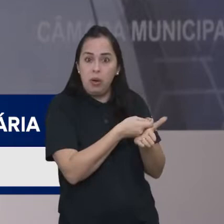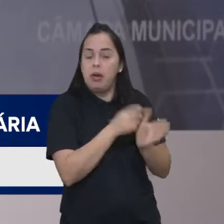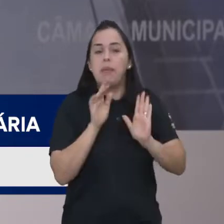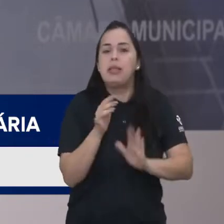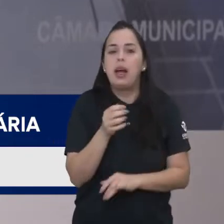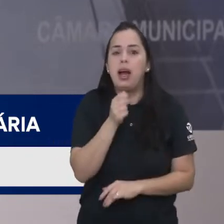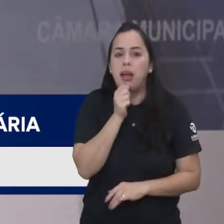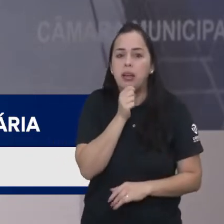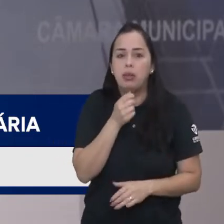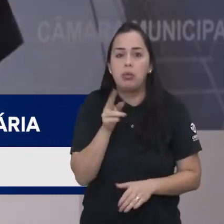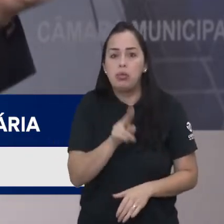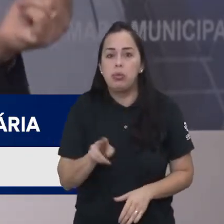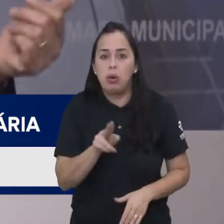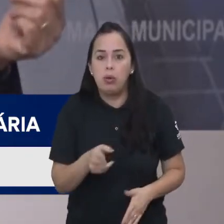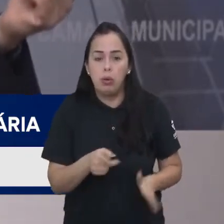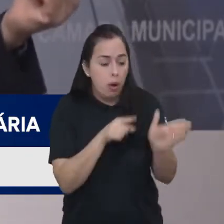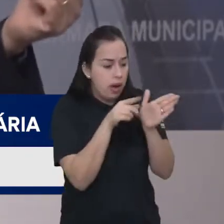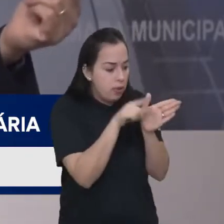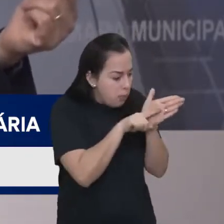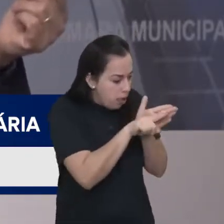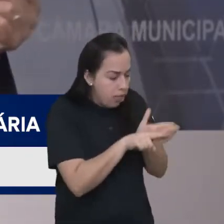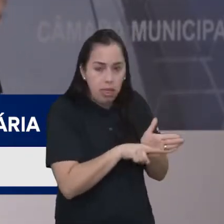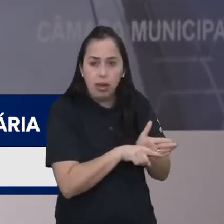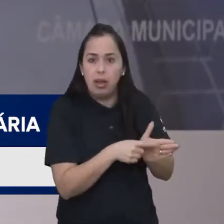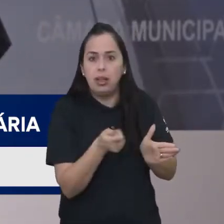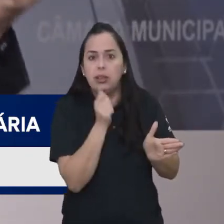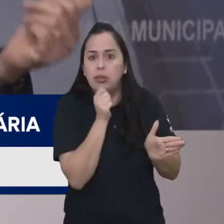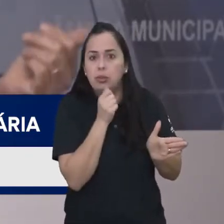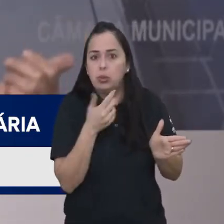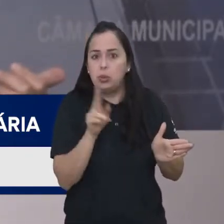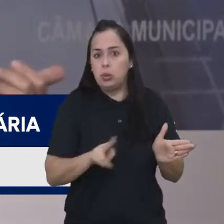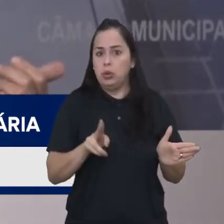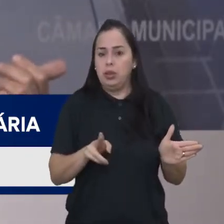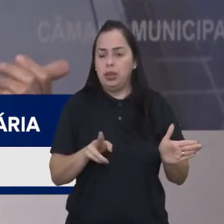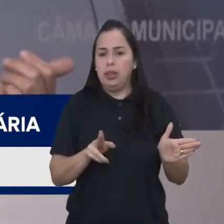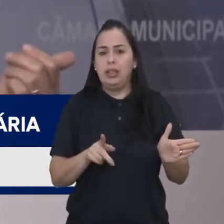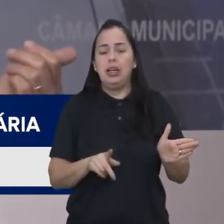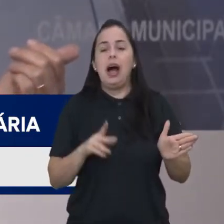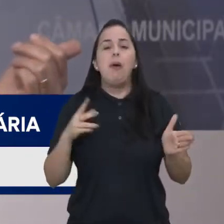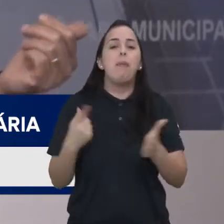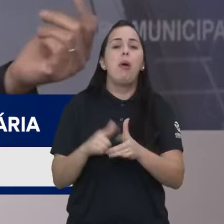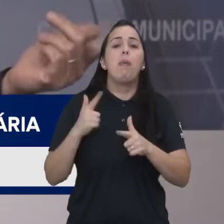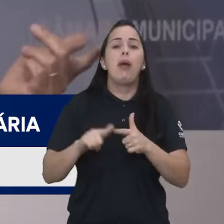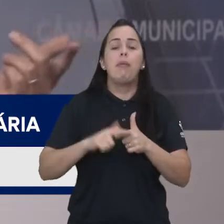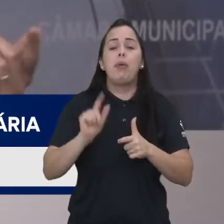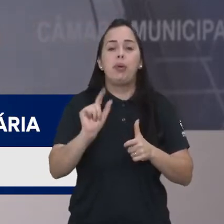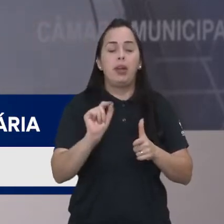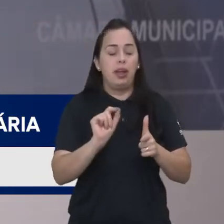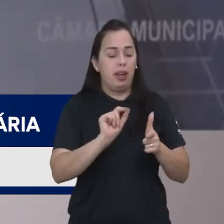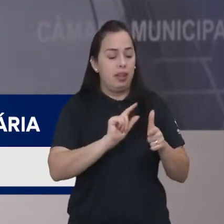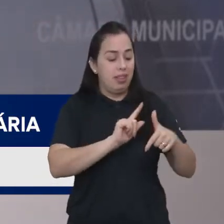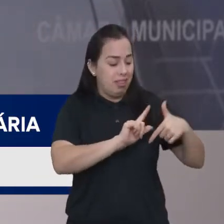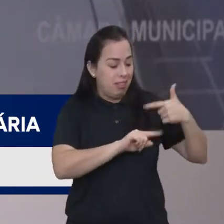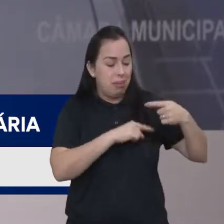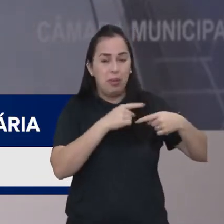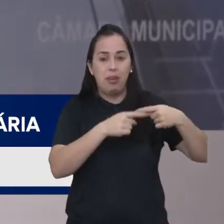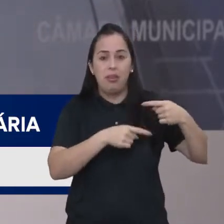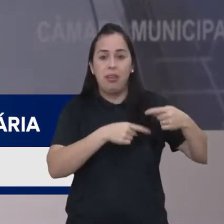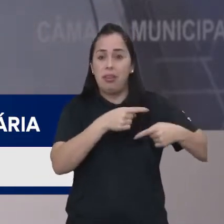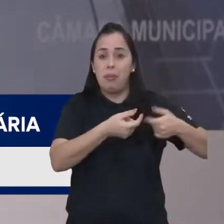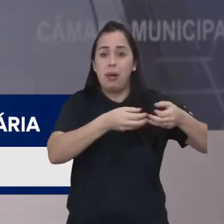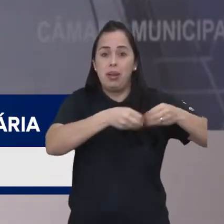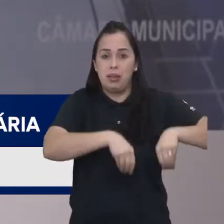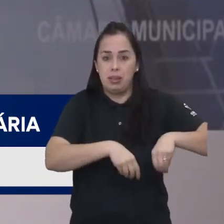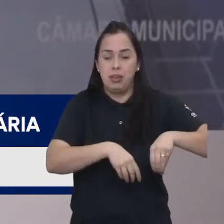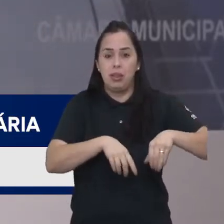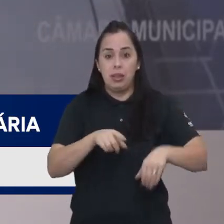nós o não usamos. E esses estudos, eles têm um problema, porque eles vão ficar desatualizados. E lá em Águas de Canidu, em Chacas, Avaí, por